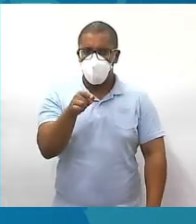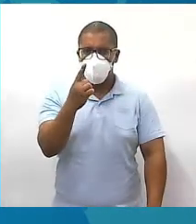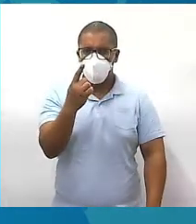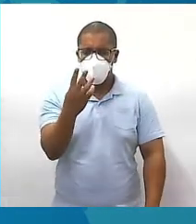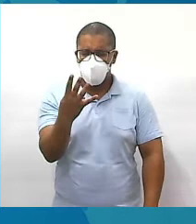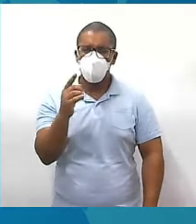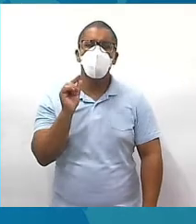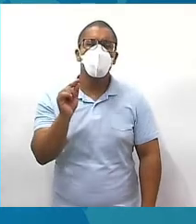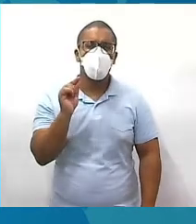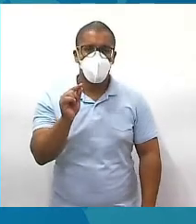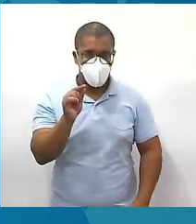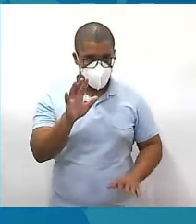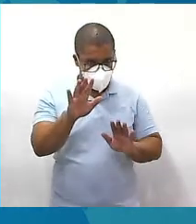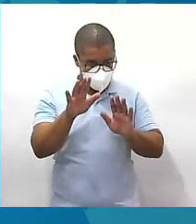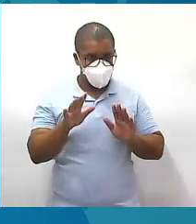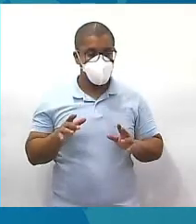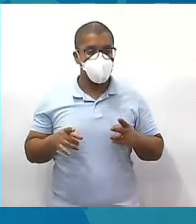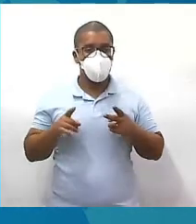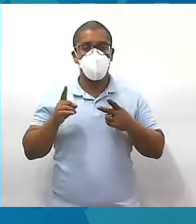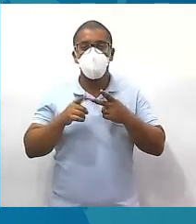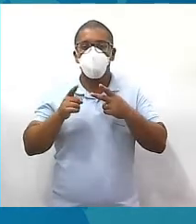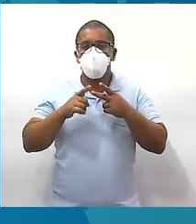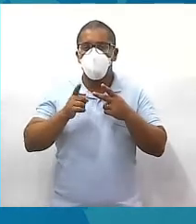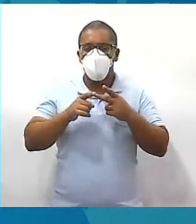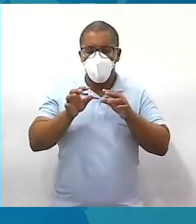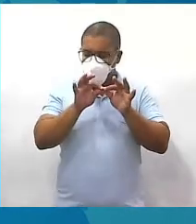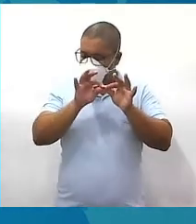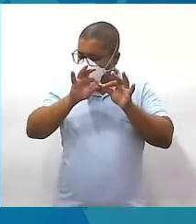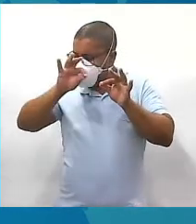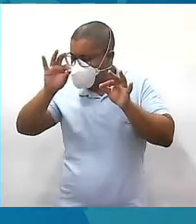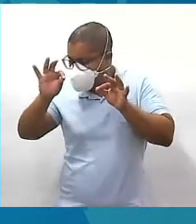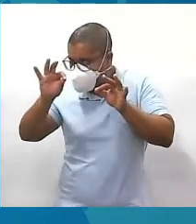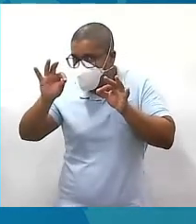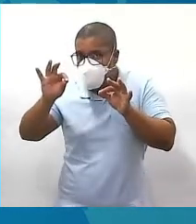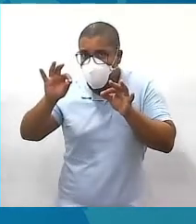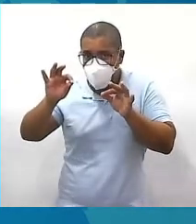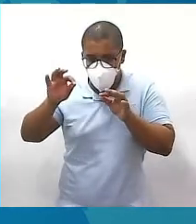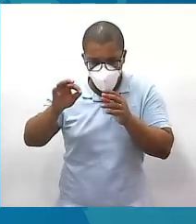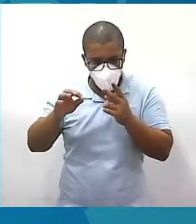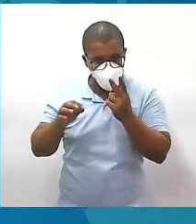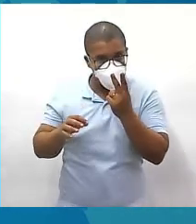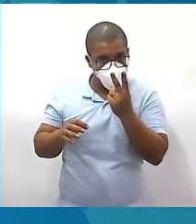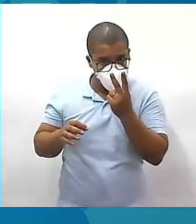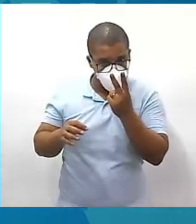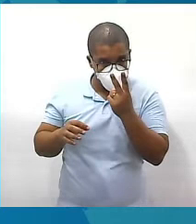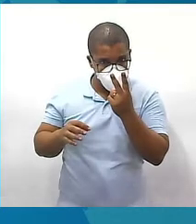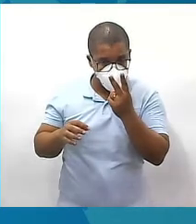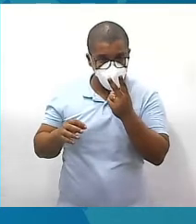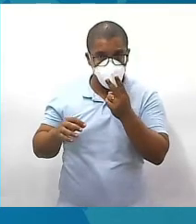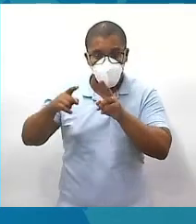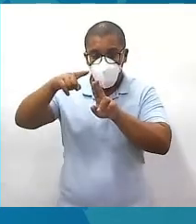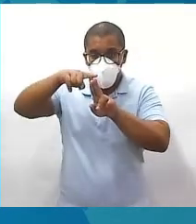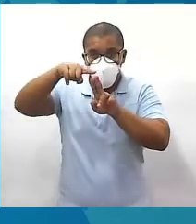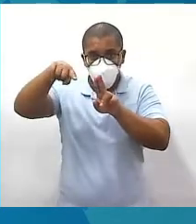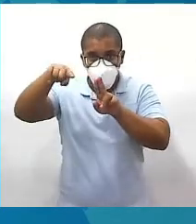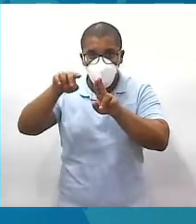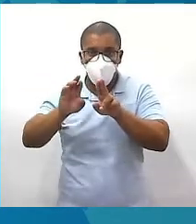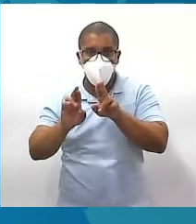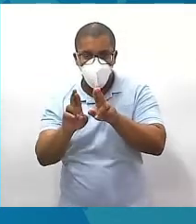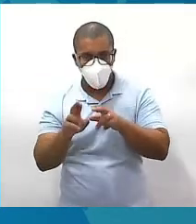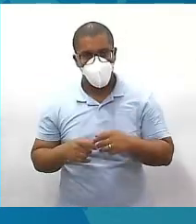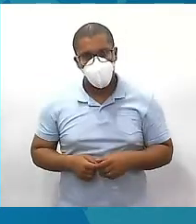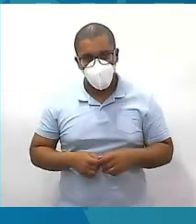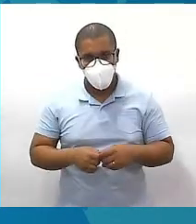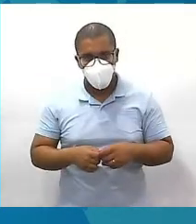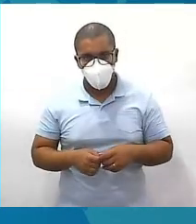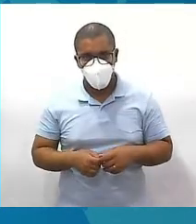bom? Segundo, comprimento da circunferência, mais uma vez, 2πr, tá? 2 vezes o π vezes o raio, porque a